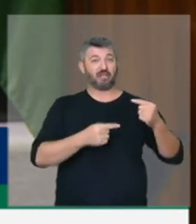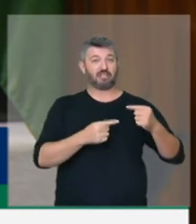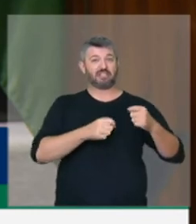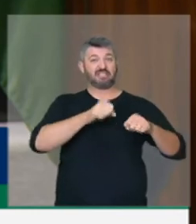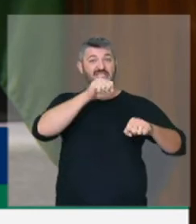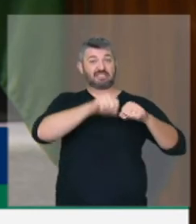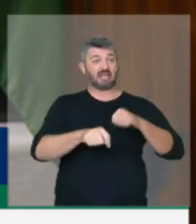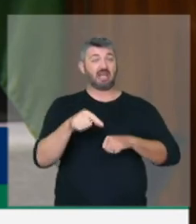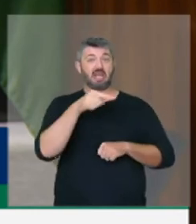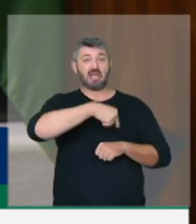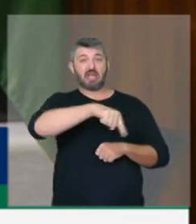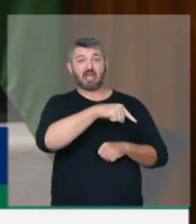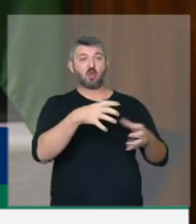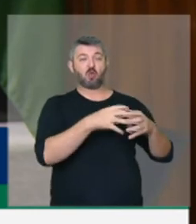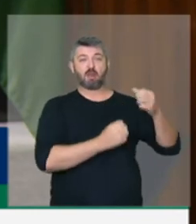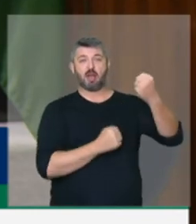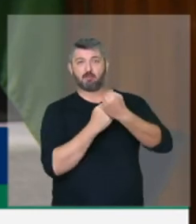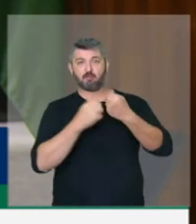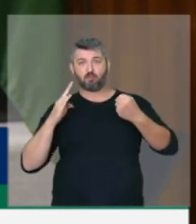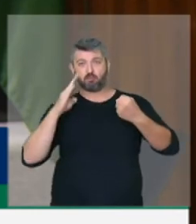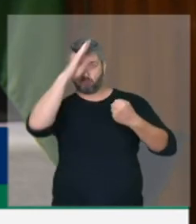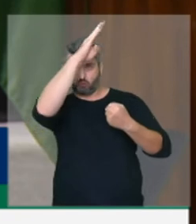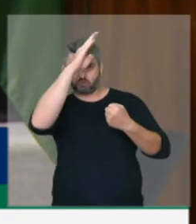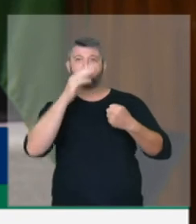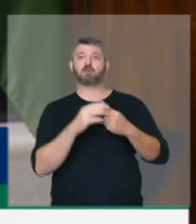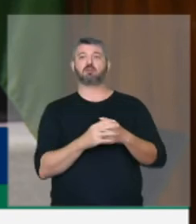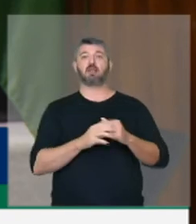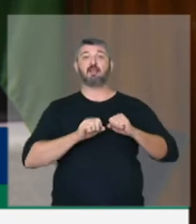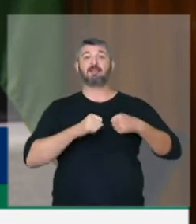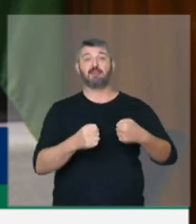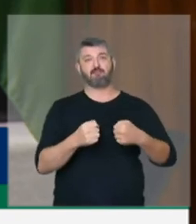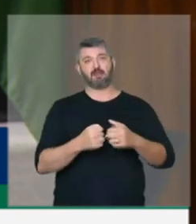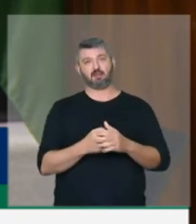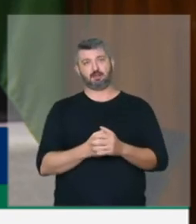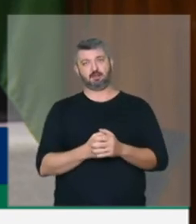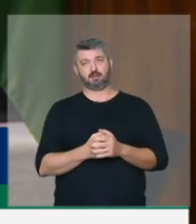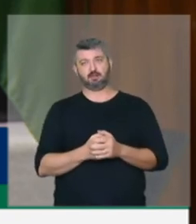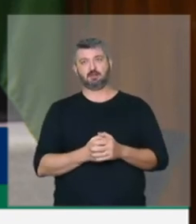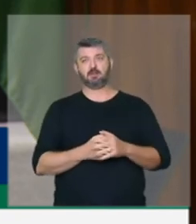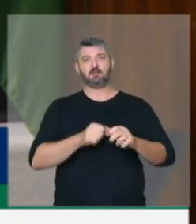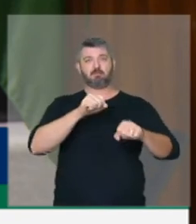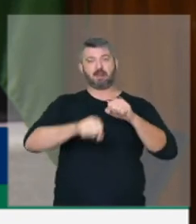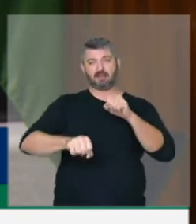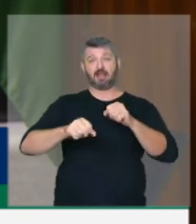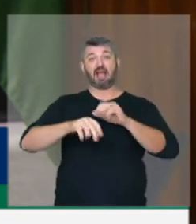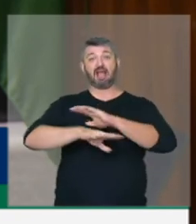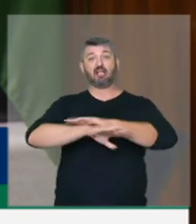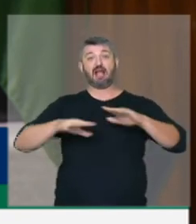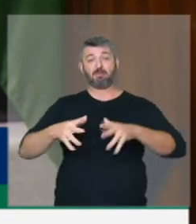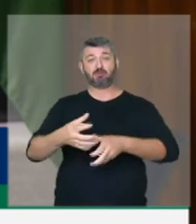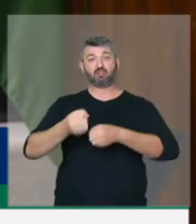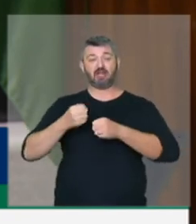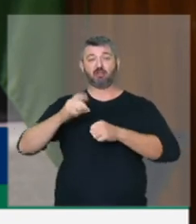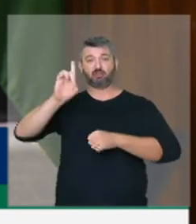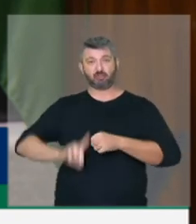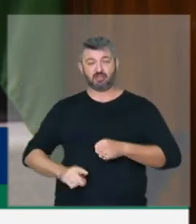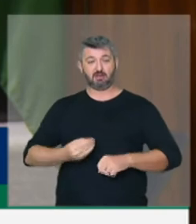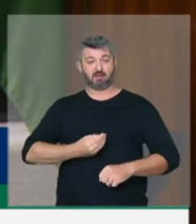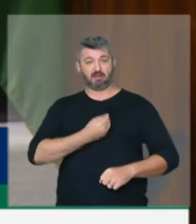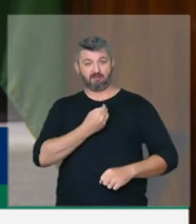que ele e os bolsonaristas do seu campo defendem. Extermínio dos direitos, da vida,